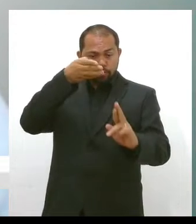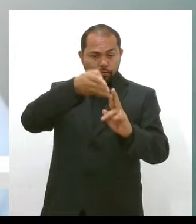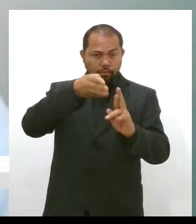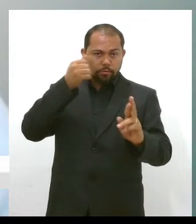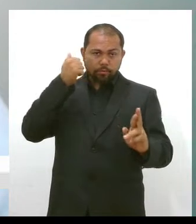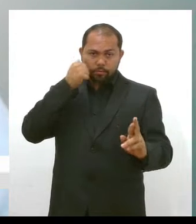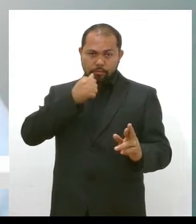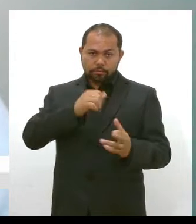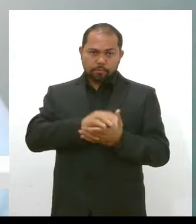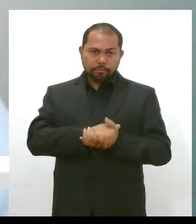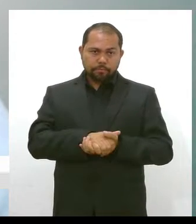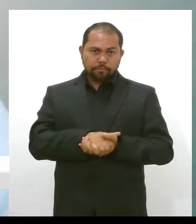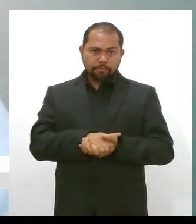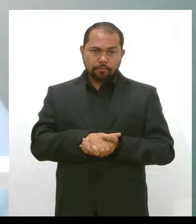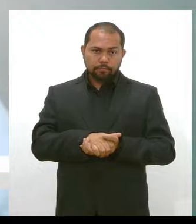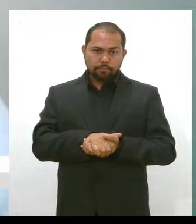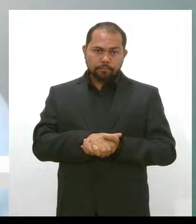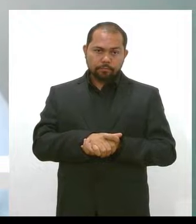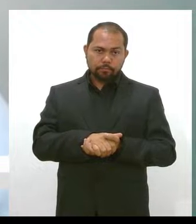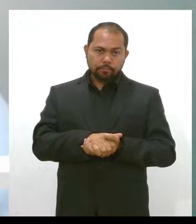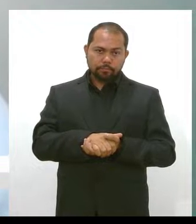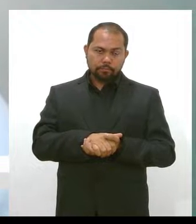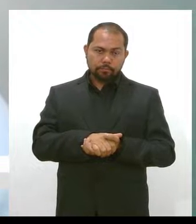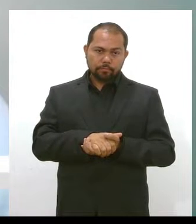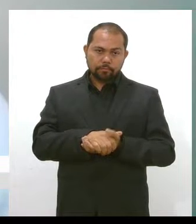Vários atendimentos, inclusive dentista,